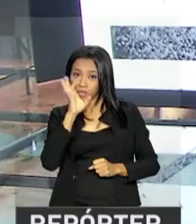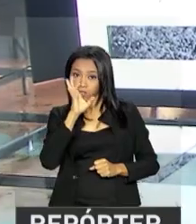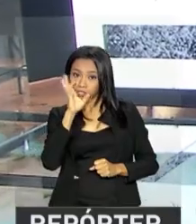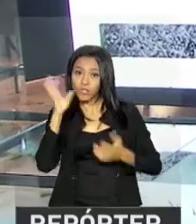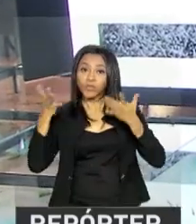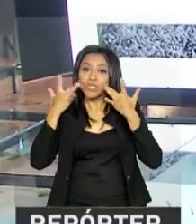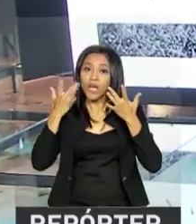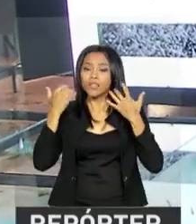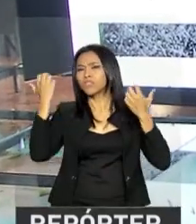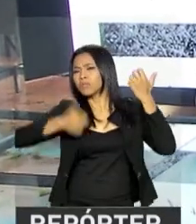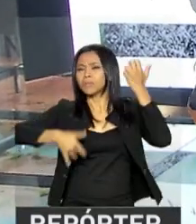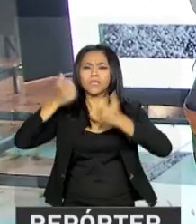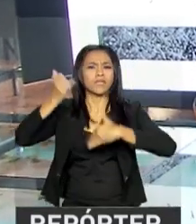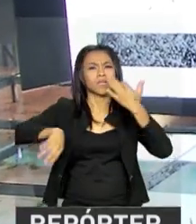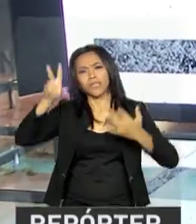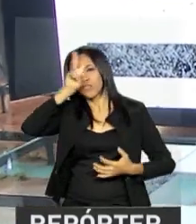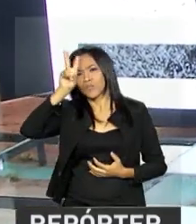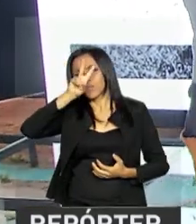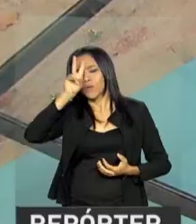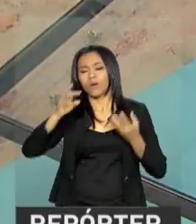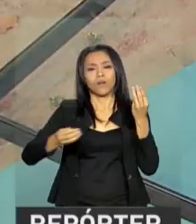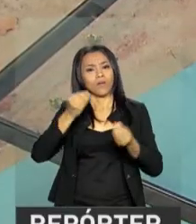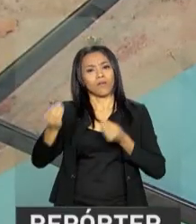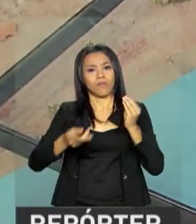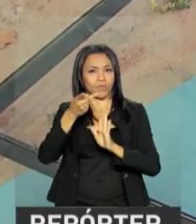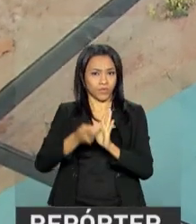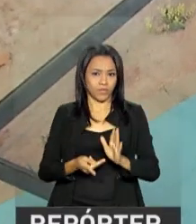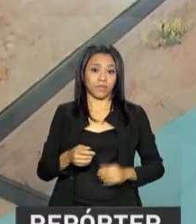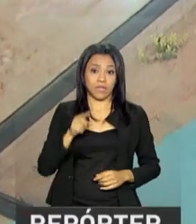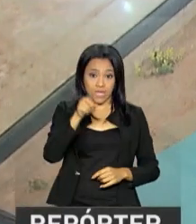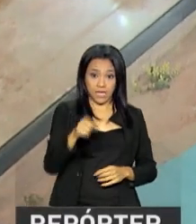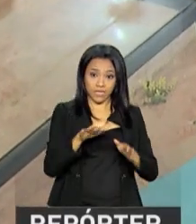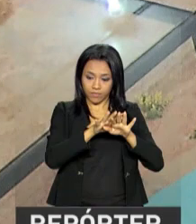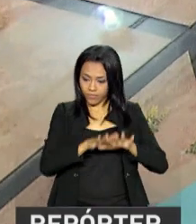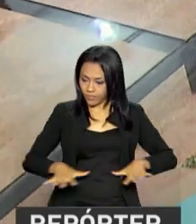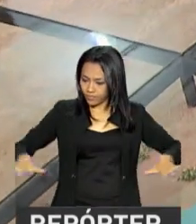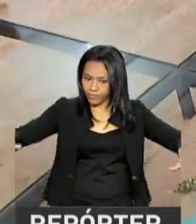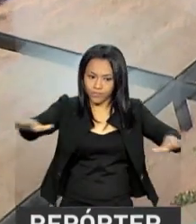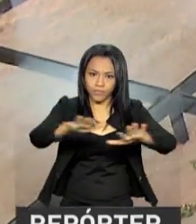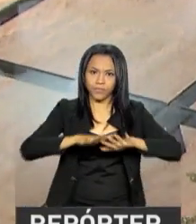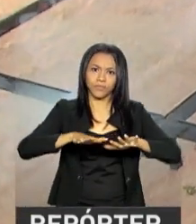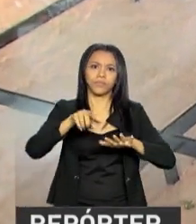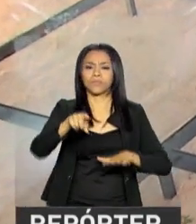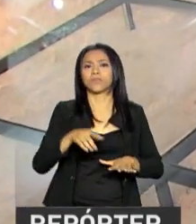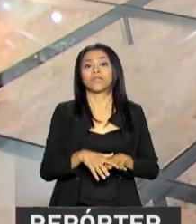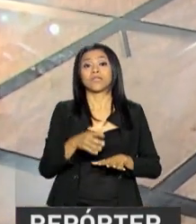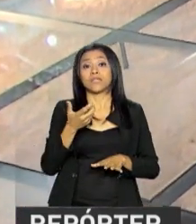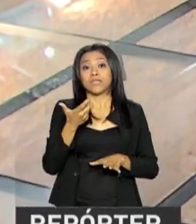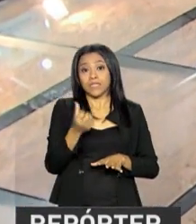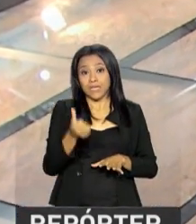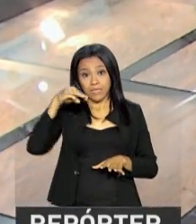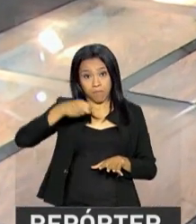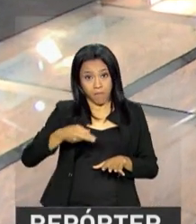obra e conhecer um pouco mais sobre o projeto. Nesta maquete de cerca de 100 metros quadrados, o visitante tem uma ideia